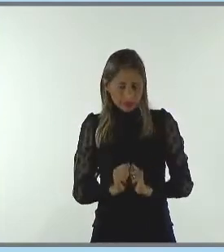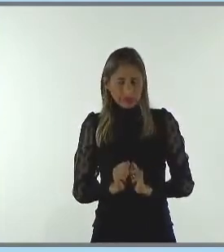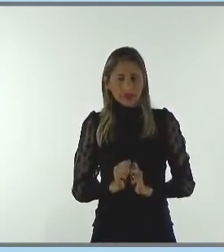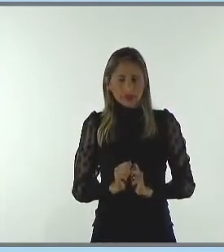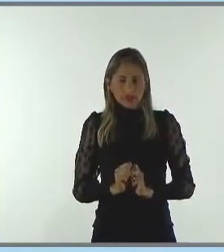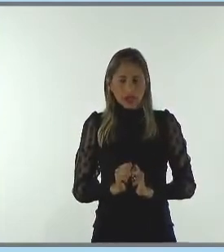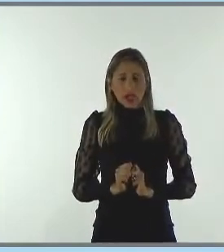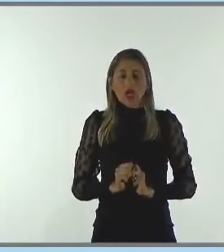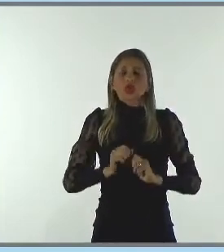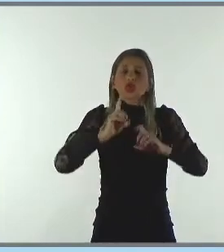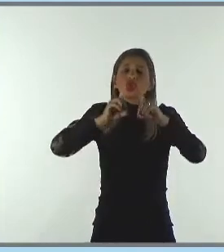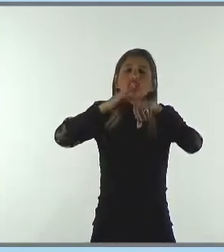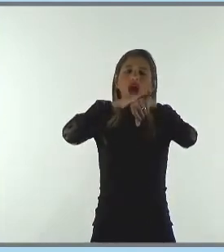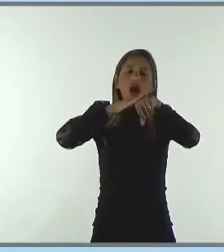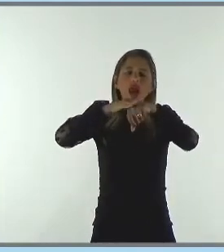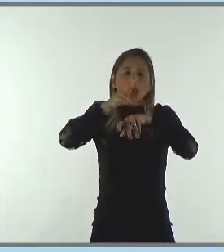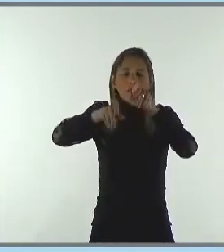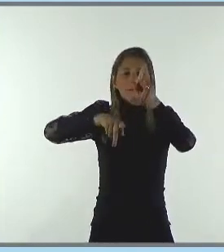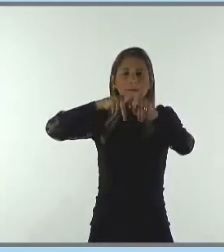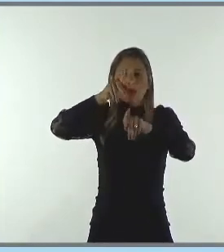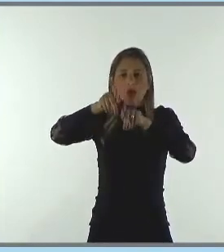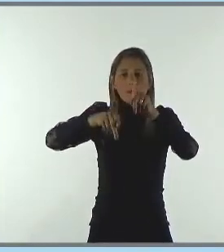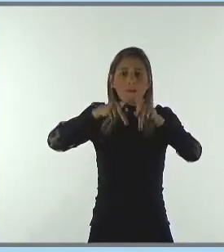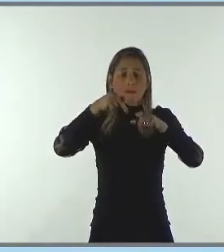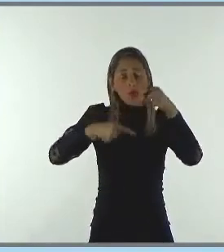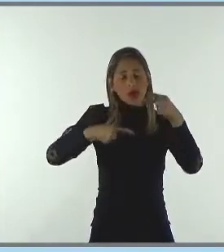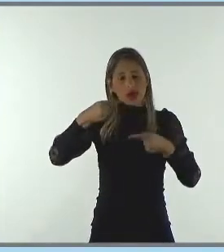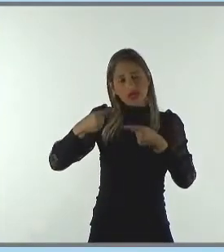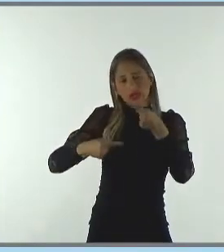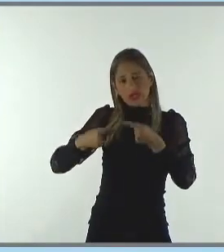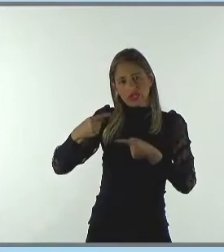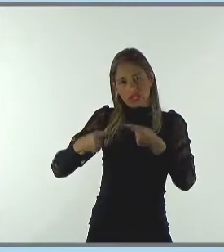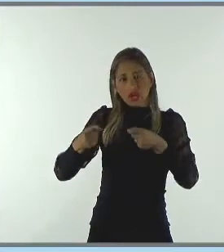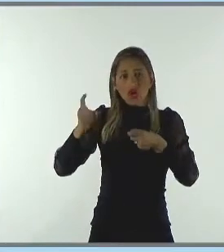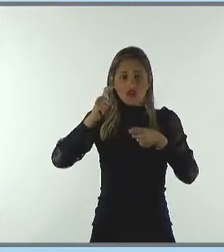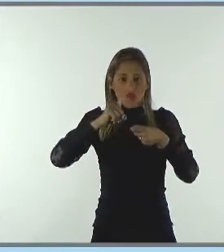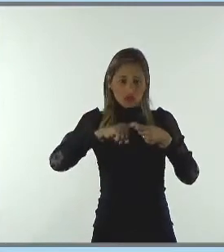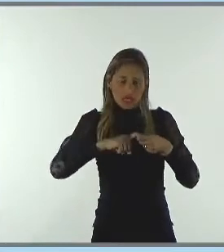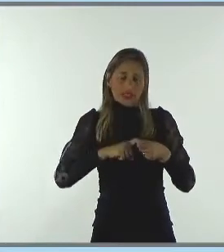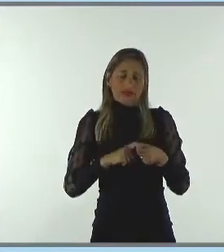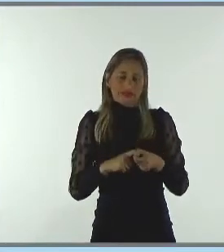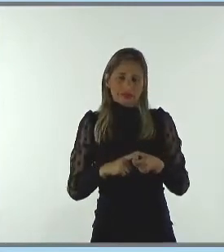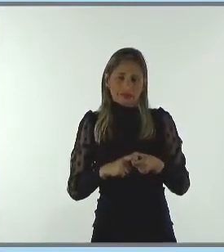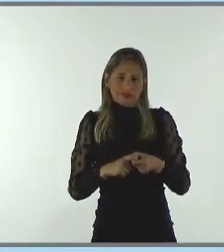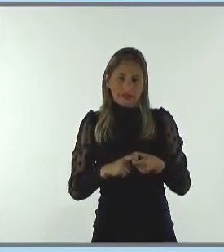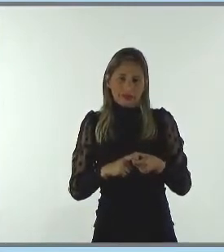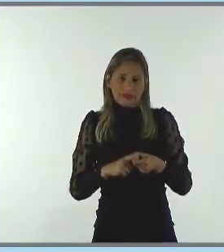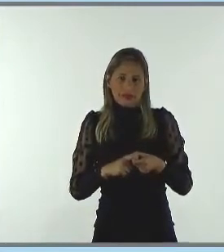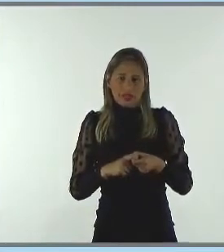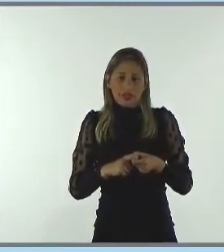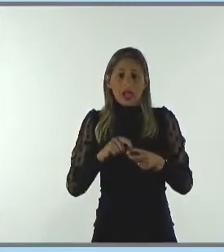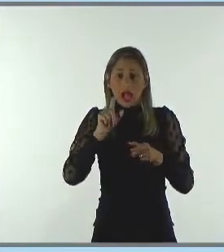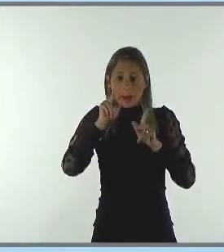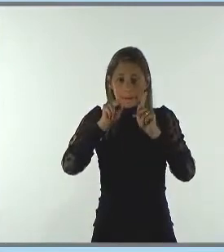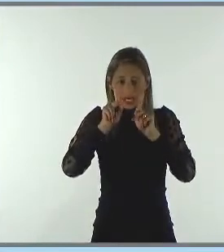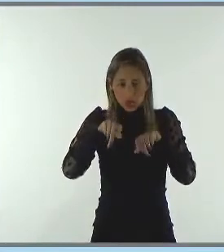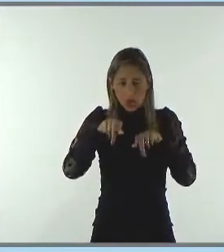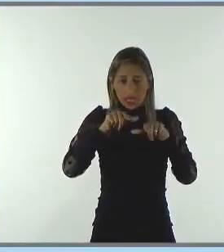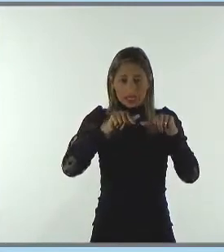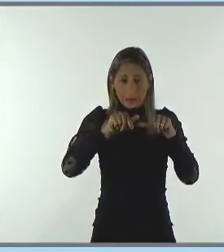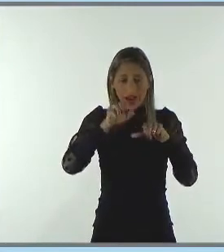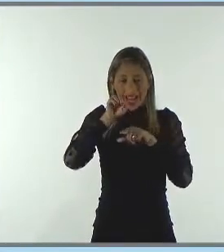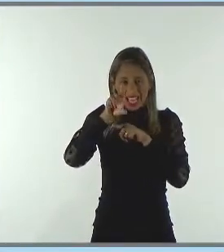do diálogo público com as políticas nacionais voltadas para o livro. Quem trabalha na área editorial sabe